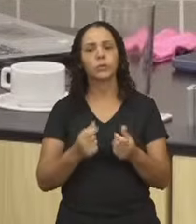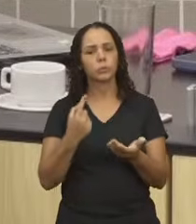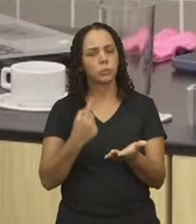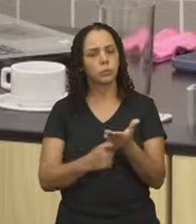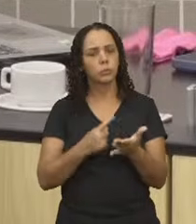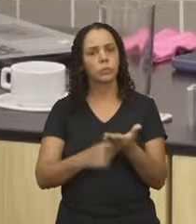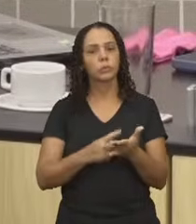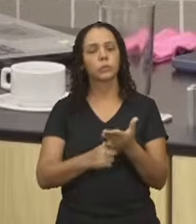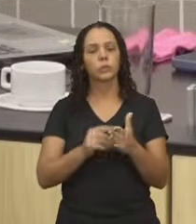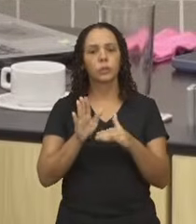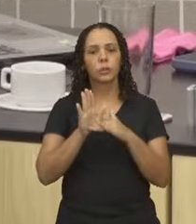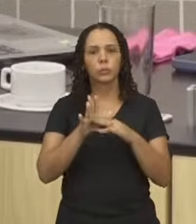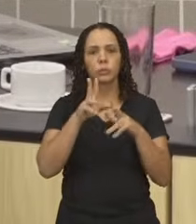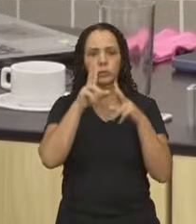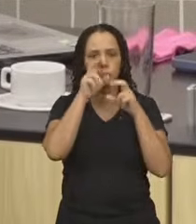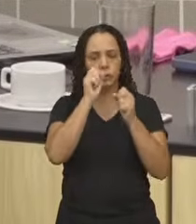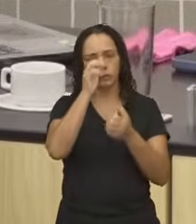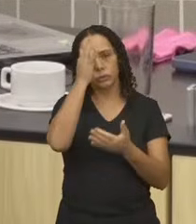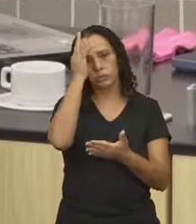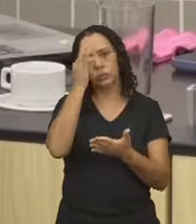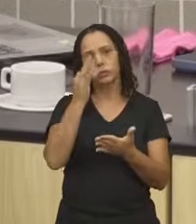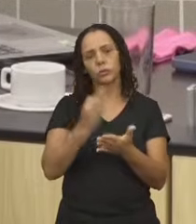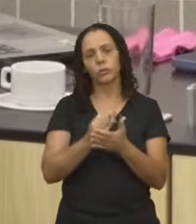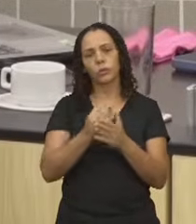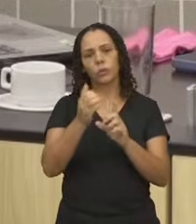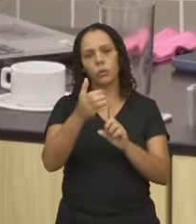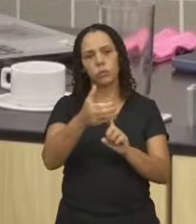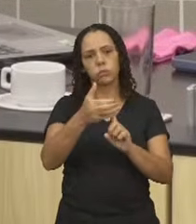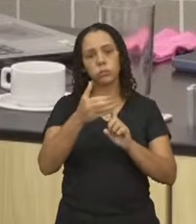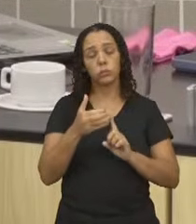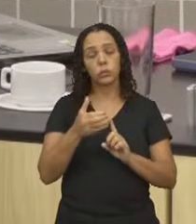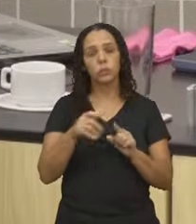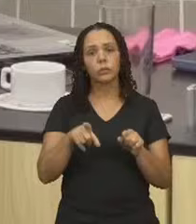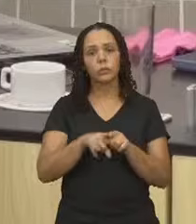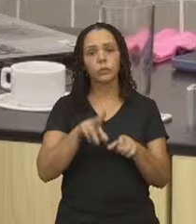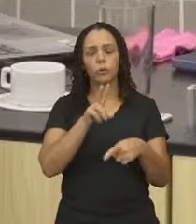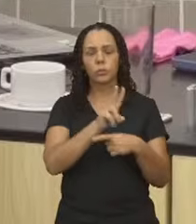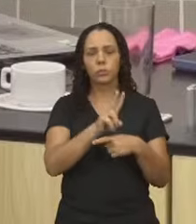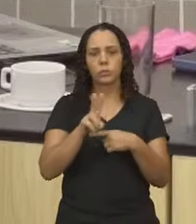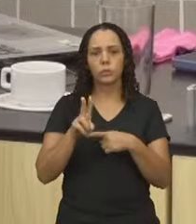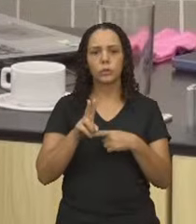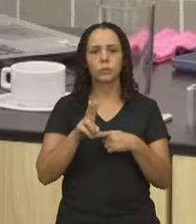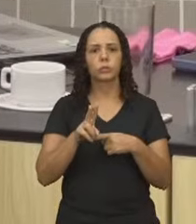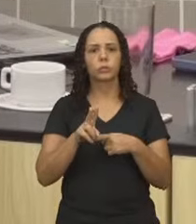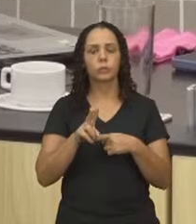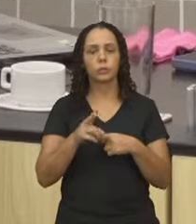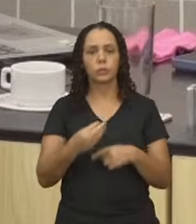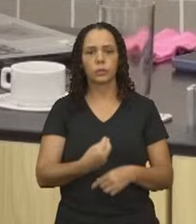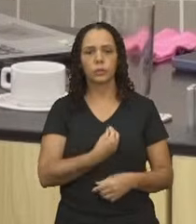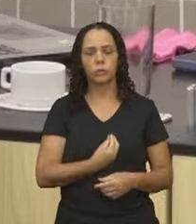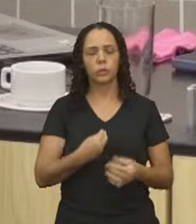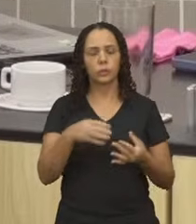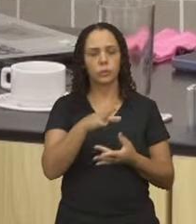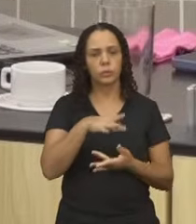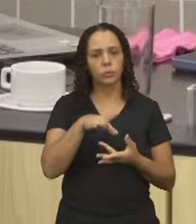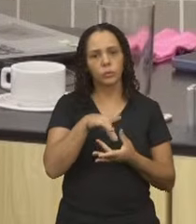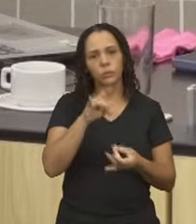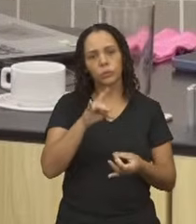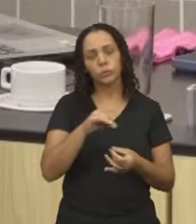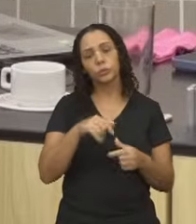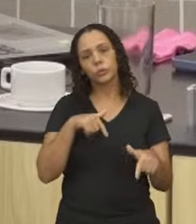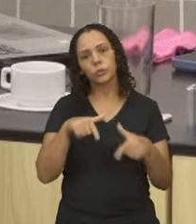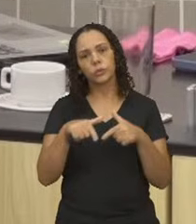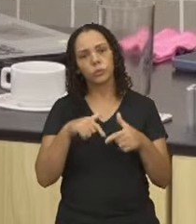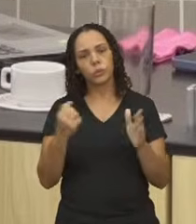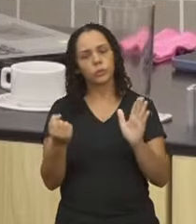promovendo o fortalecimento de fé, o acolhimento fraterno e o cuidado espiritual da comunidade. Sua atuação